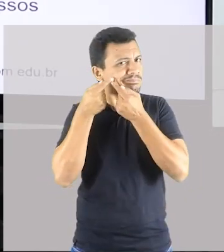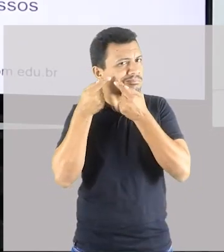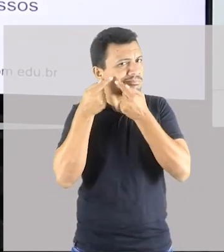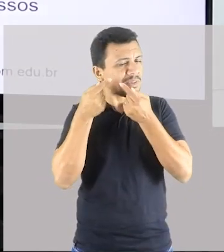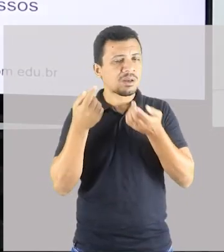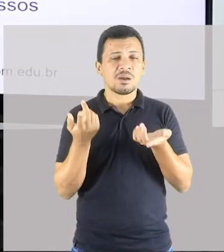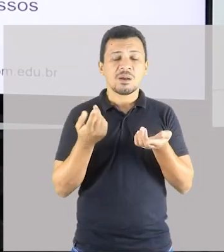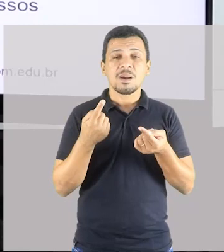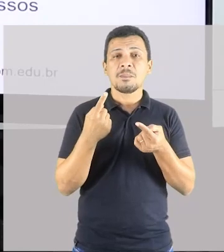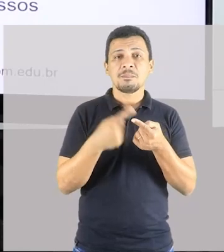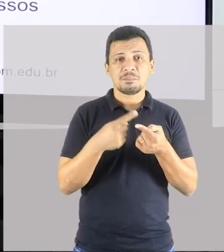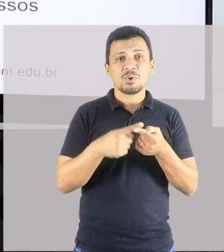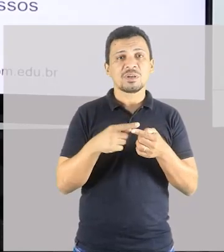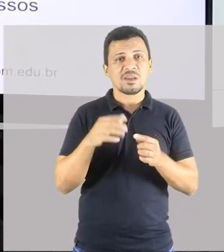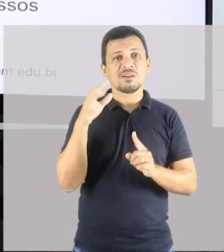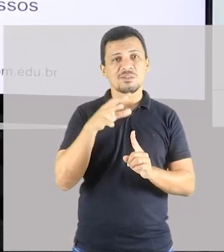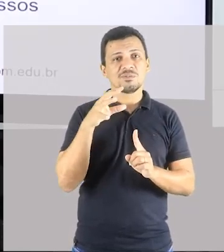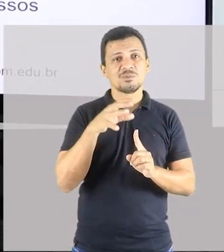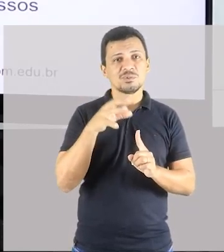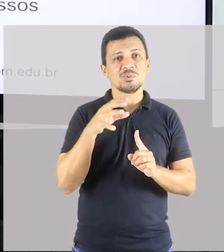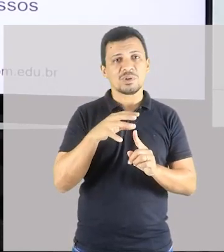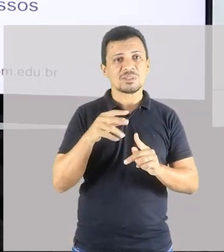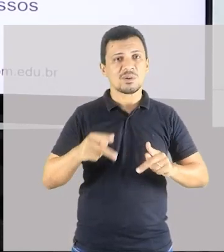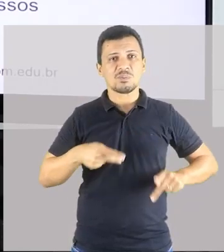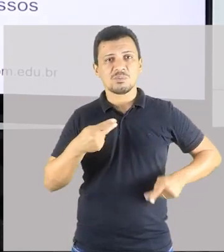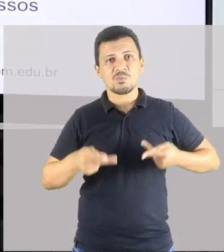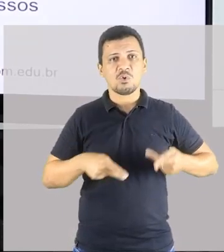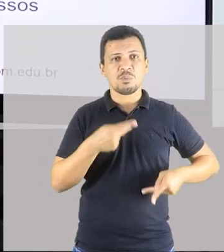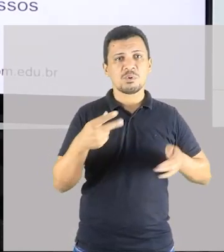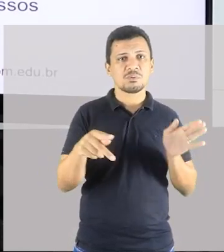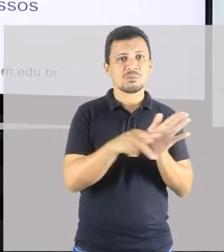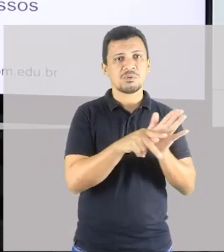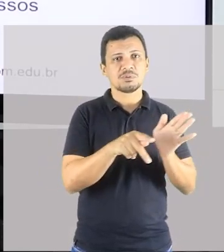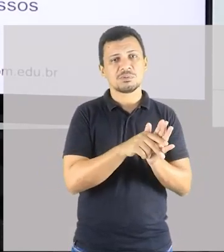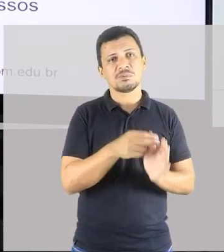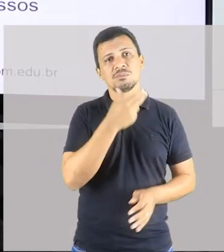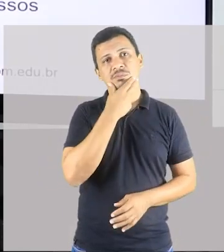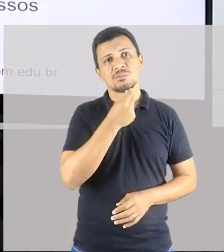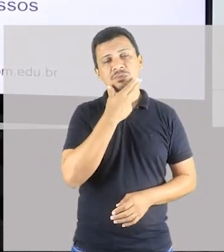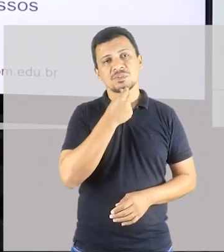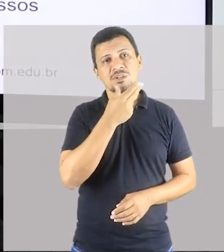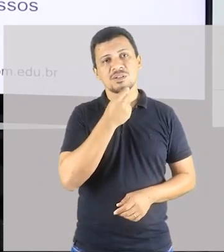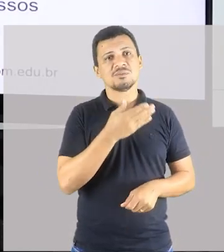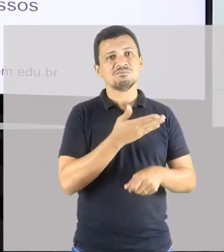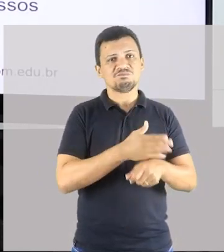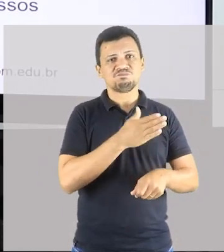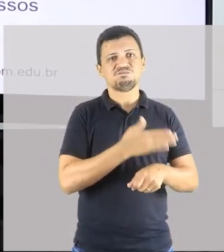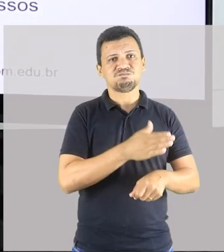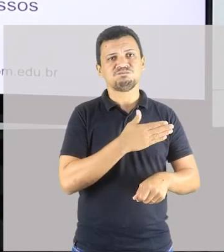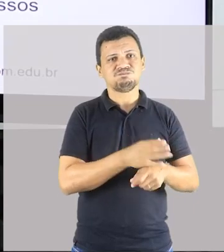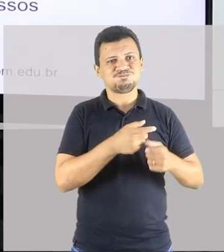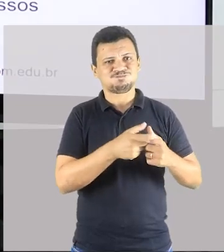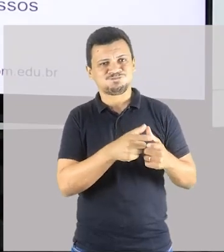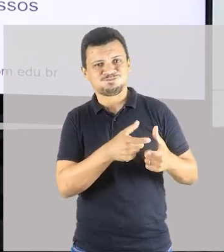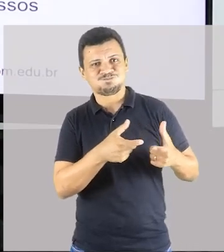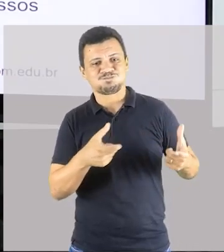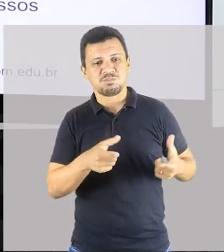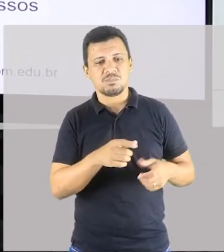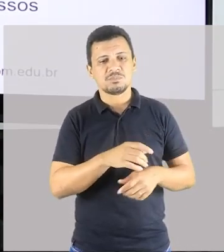devido a essa ação da testosterona que faz com que aumente a atividade das glândulas